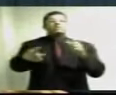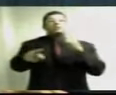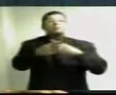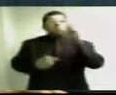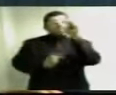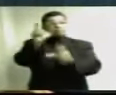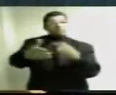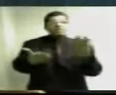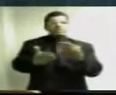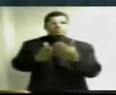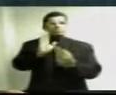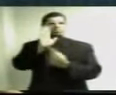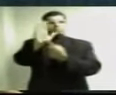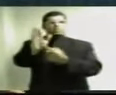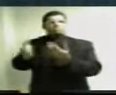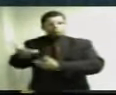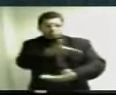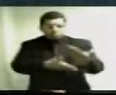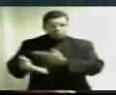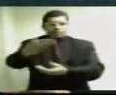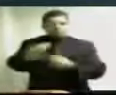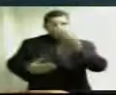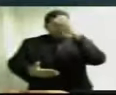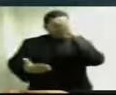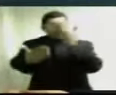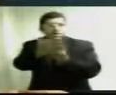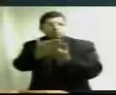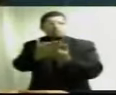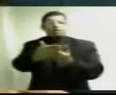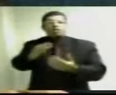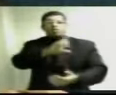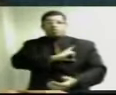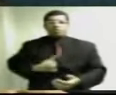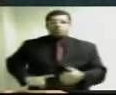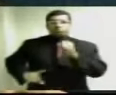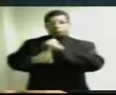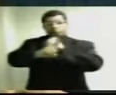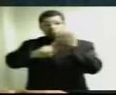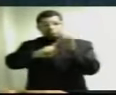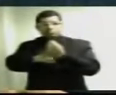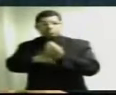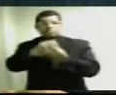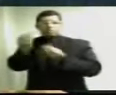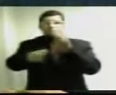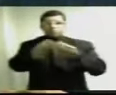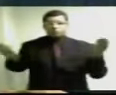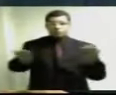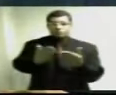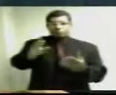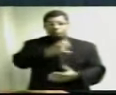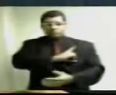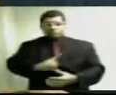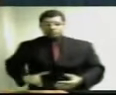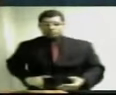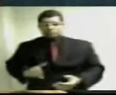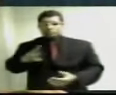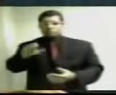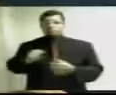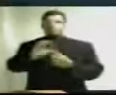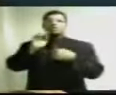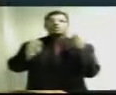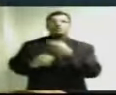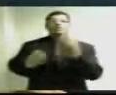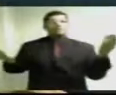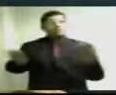uma postura que estabeleça uma relação de confiança entre o parlamento e a sociedade. Confiança, deputado Vicente, que